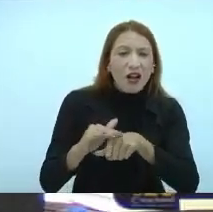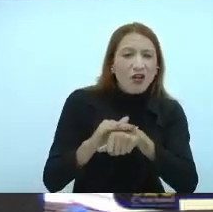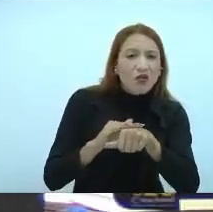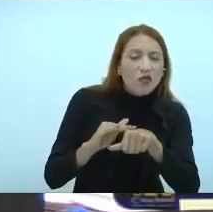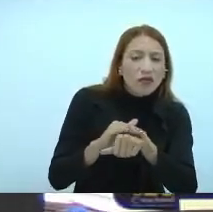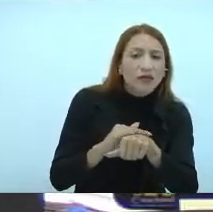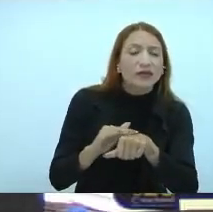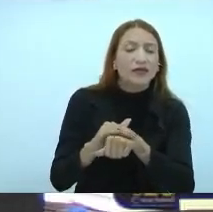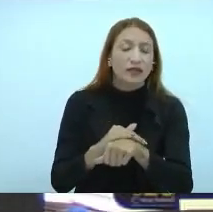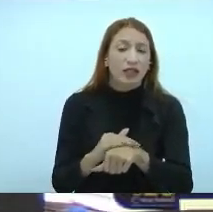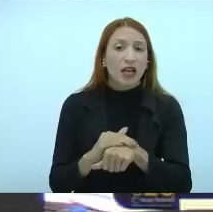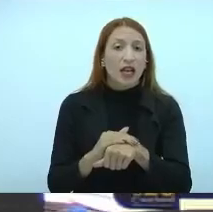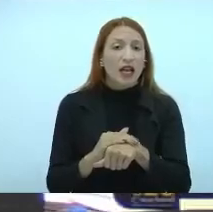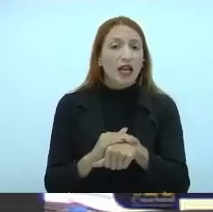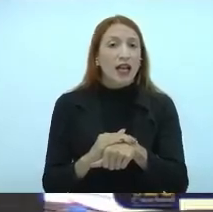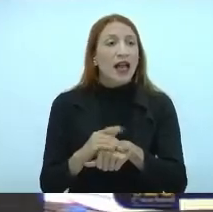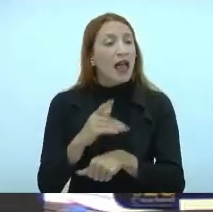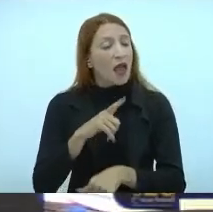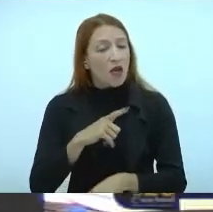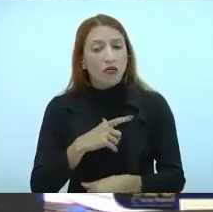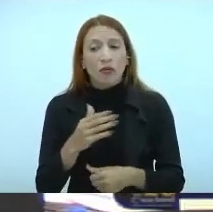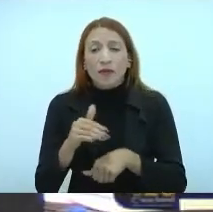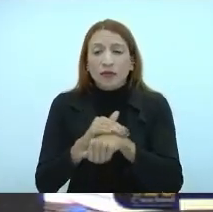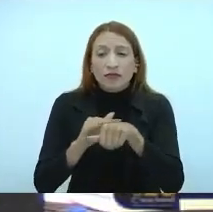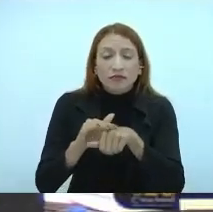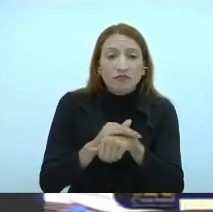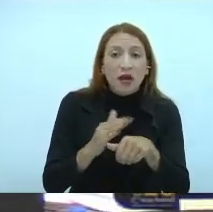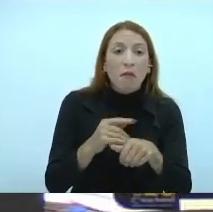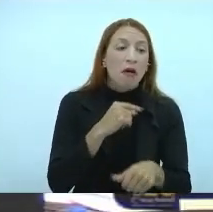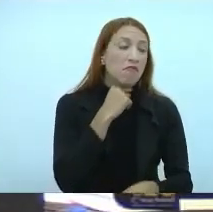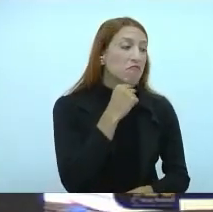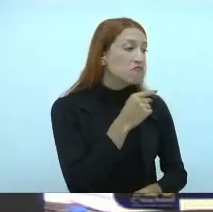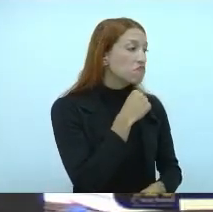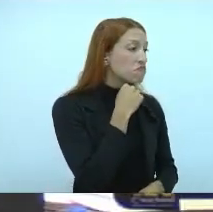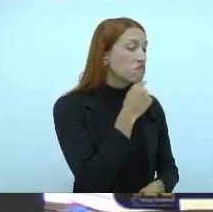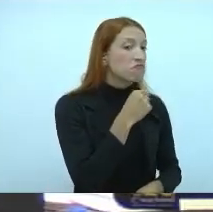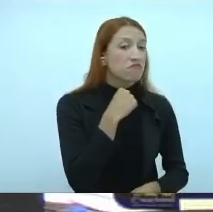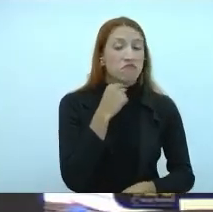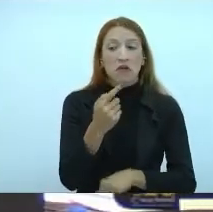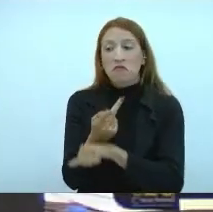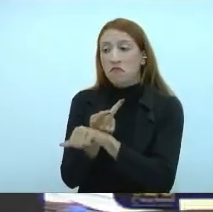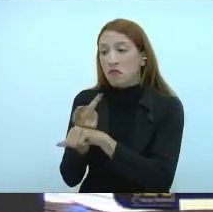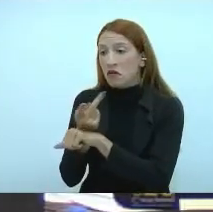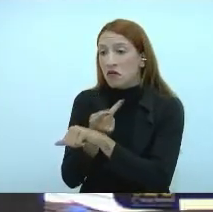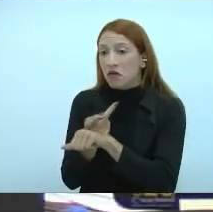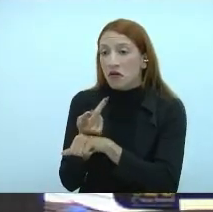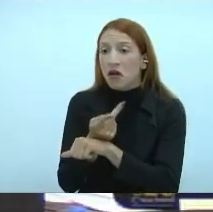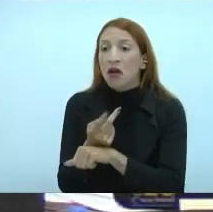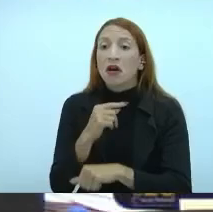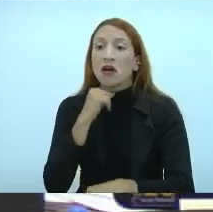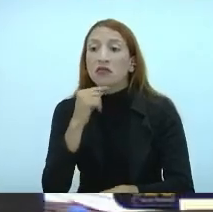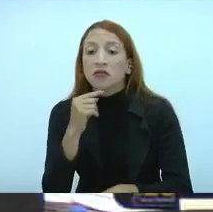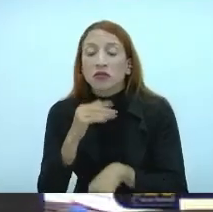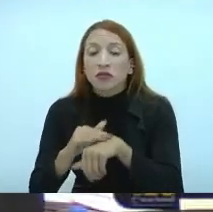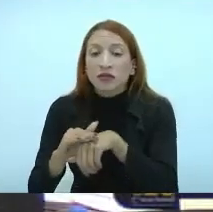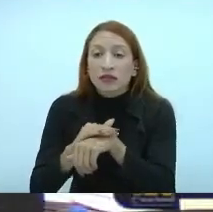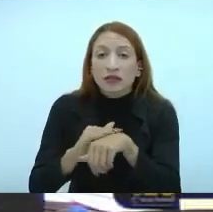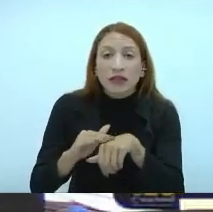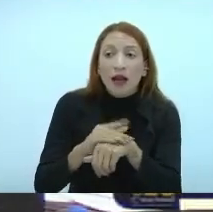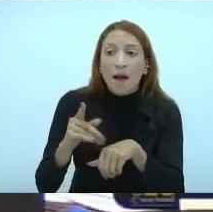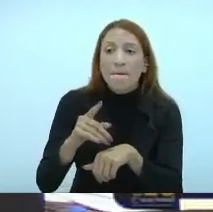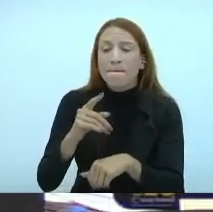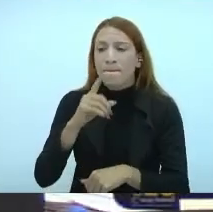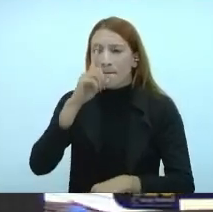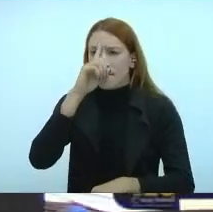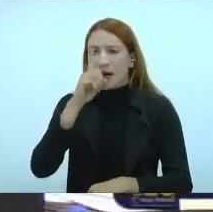falaram eu estou à disposição mas ninguém me procurou e eu também não consegui falar com vocês porque mandaram vocês